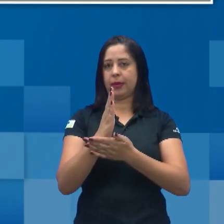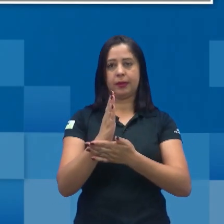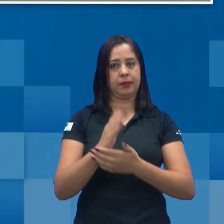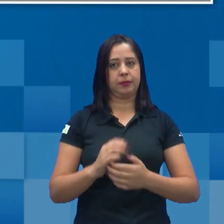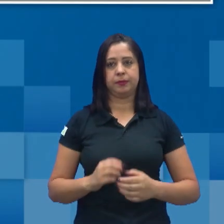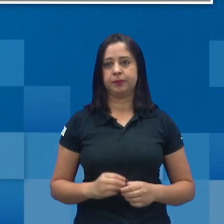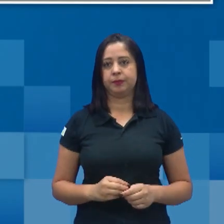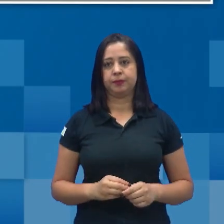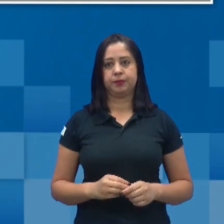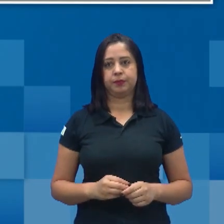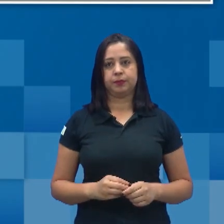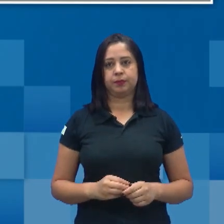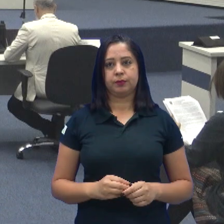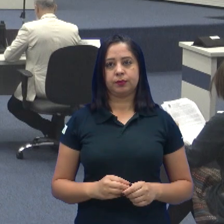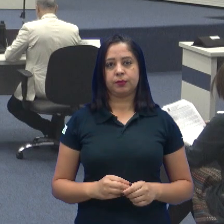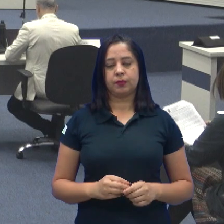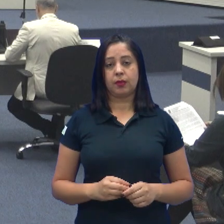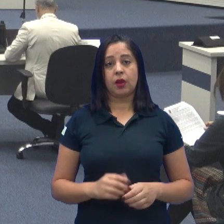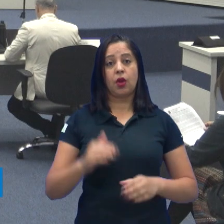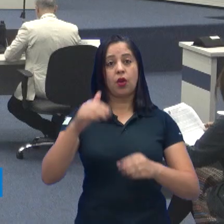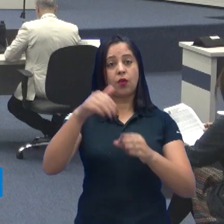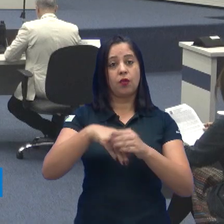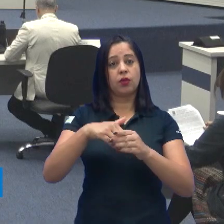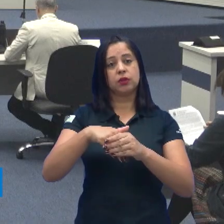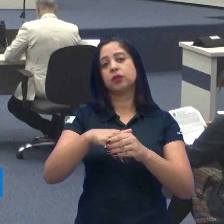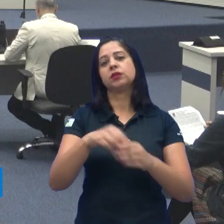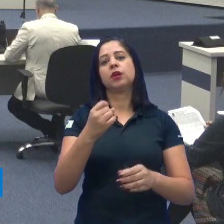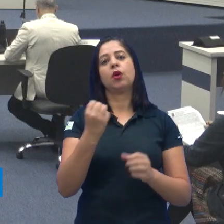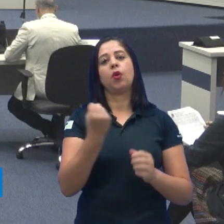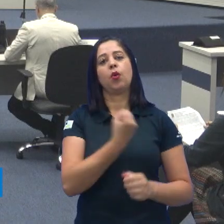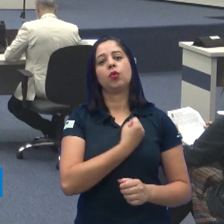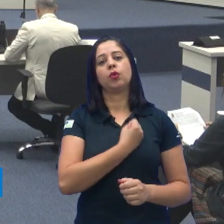rejeitado o requerimento. Em votação, requerimento de número